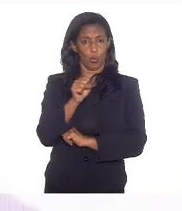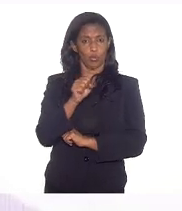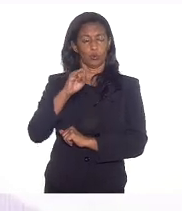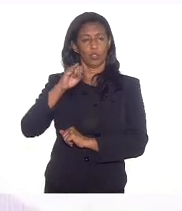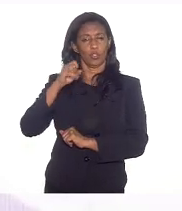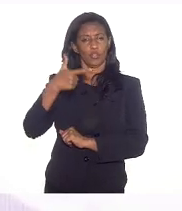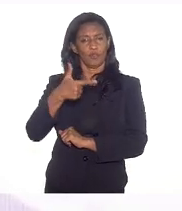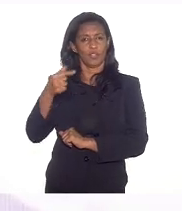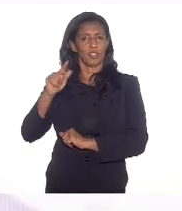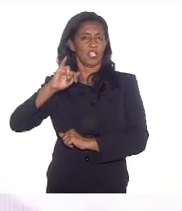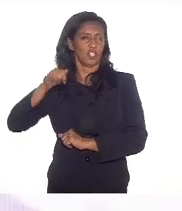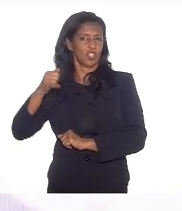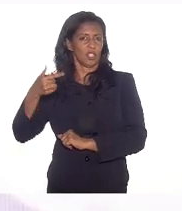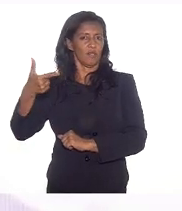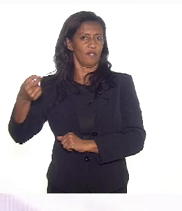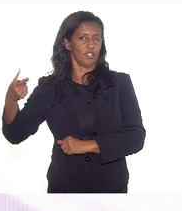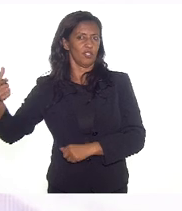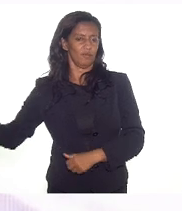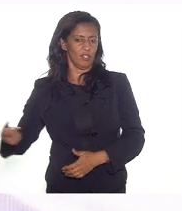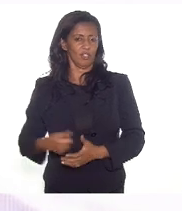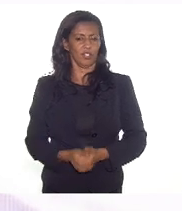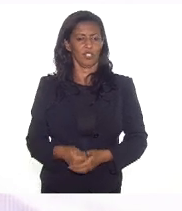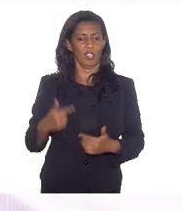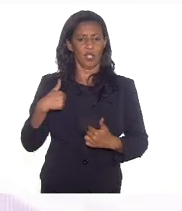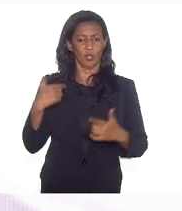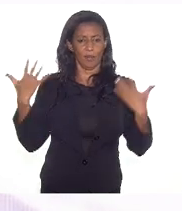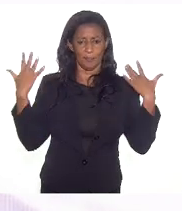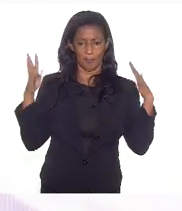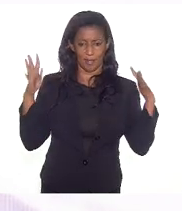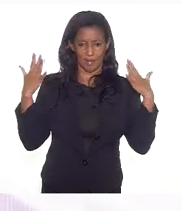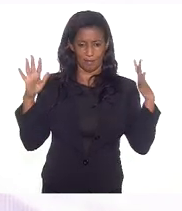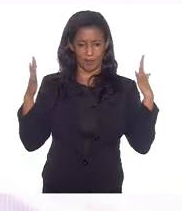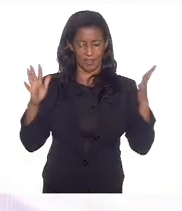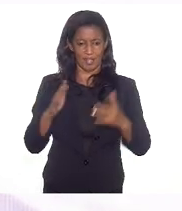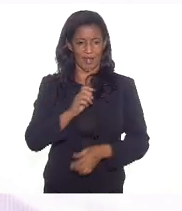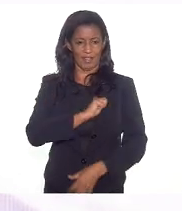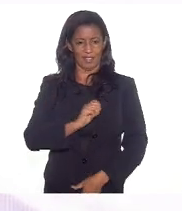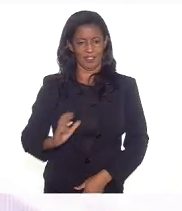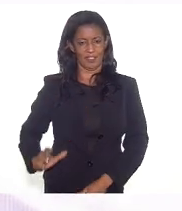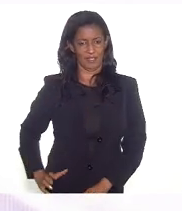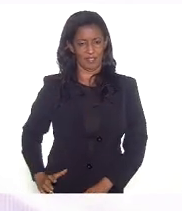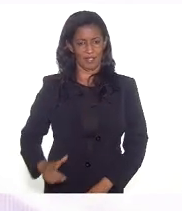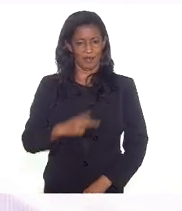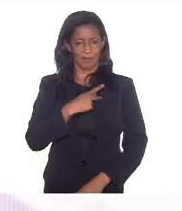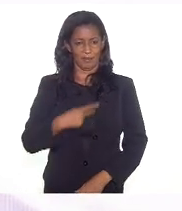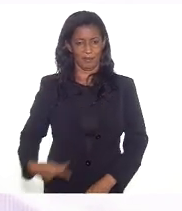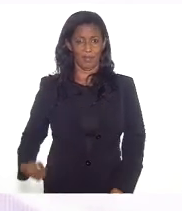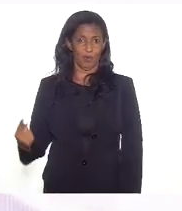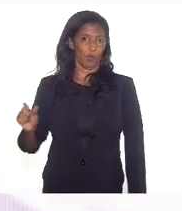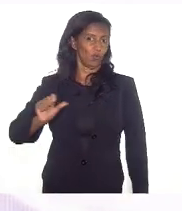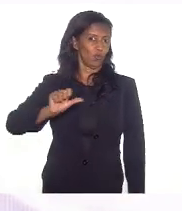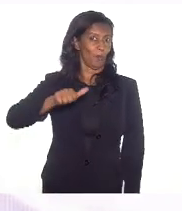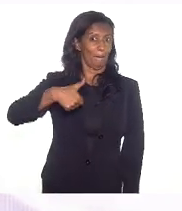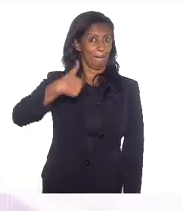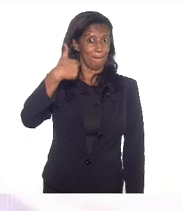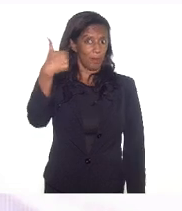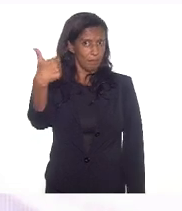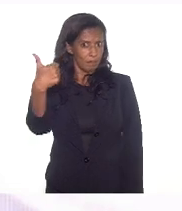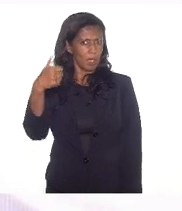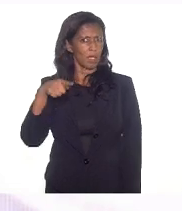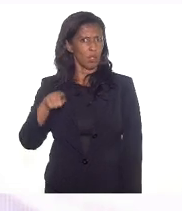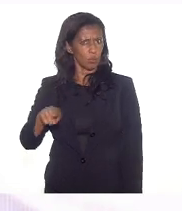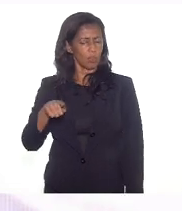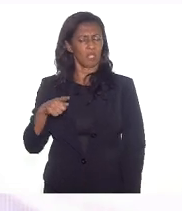Aliás, gostaria de parabenizar o nosso presidente, deputado André Siciliano. Ele foi um dos primeiros, né, que lutou por